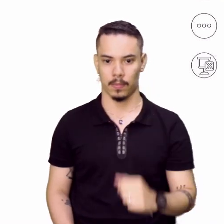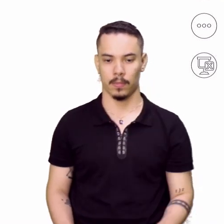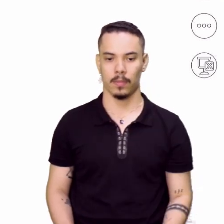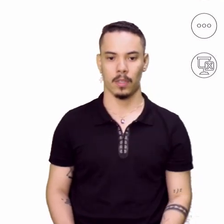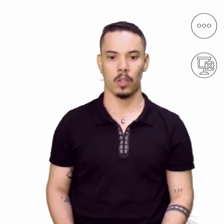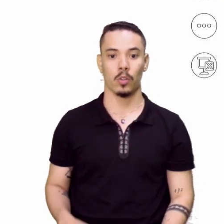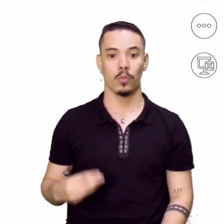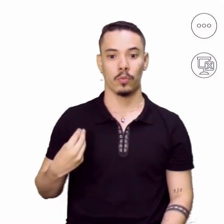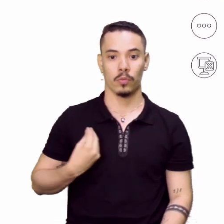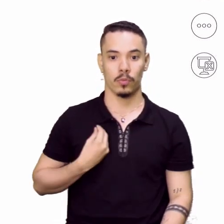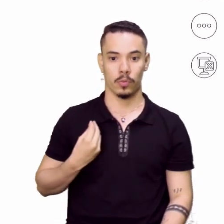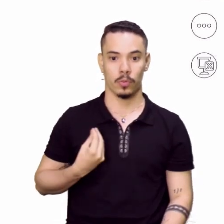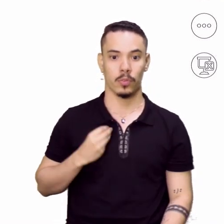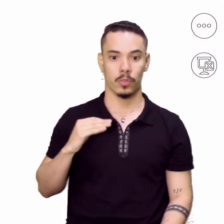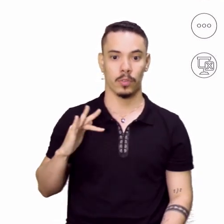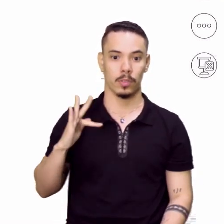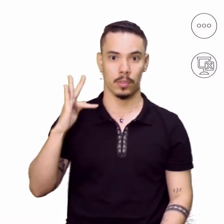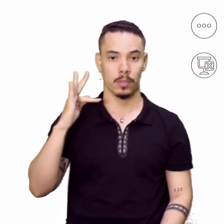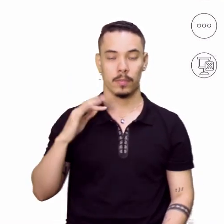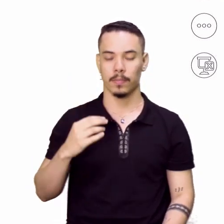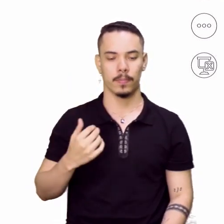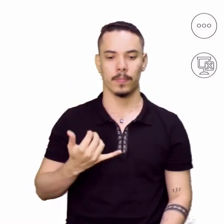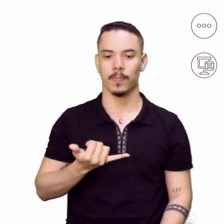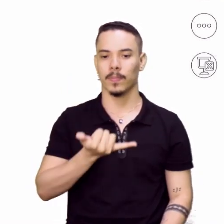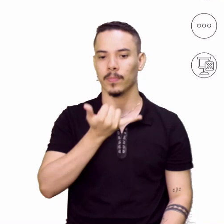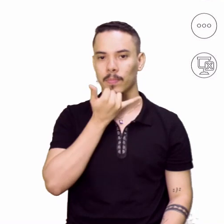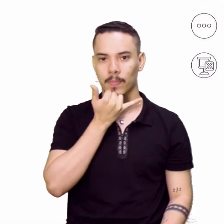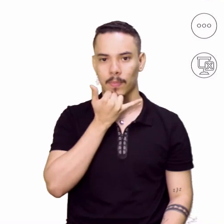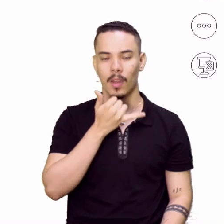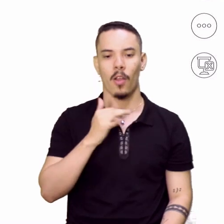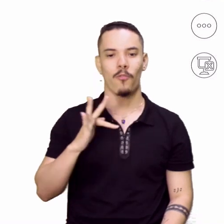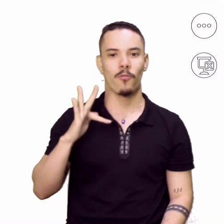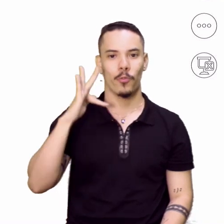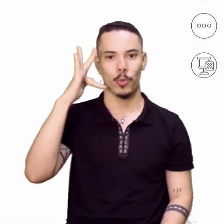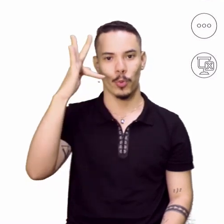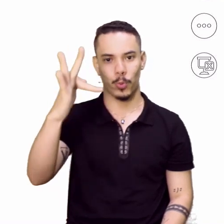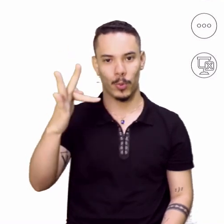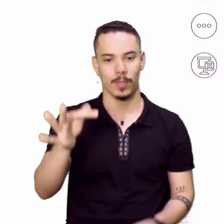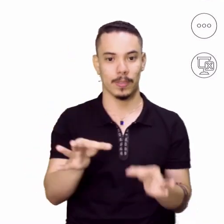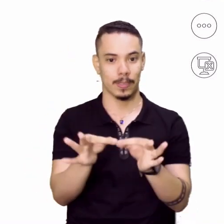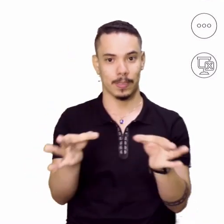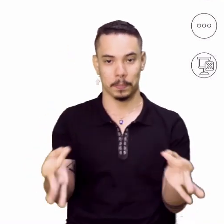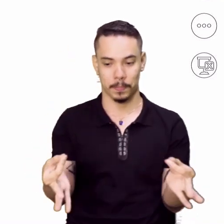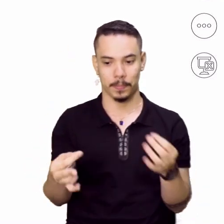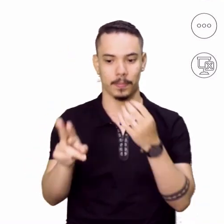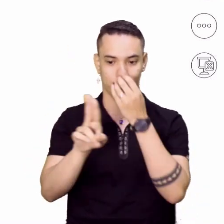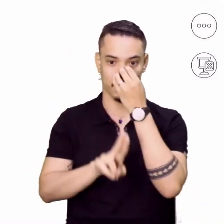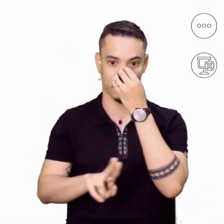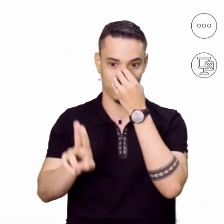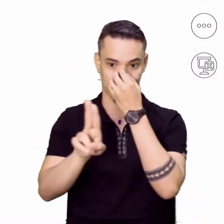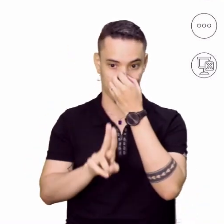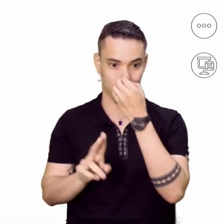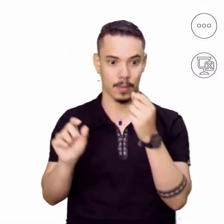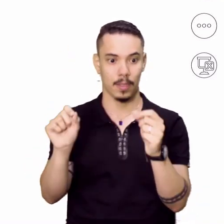é o futuro simples Agora sim não é presente não é futuro simples é usado para fazer